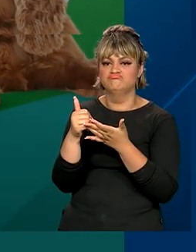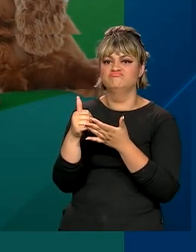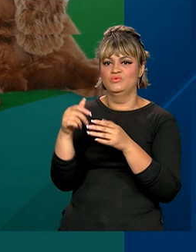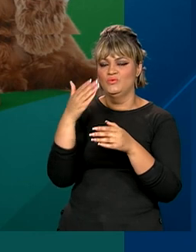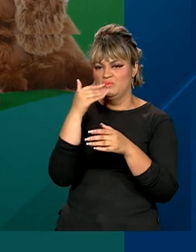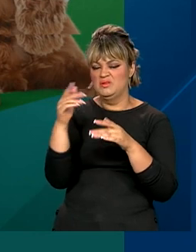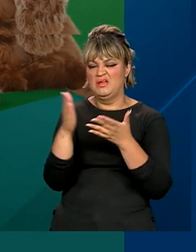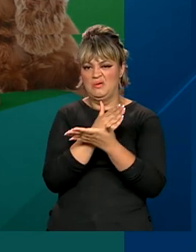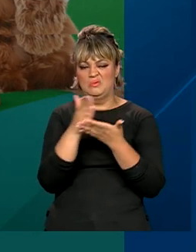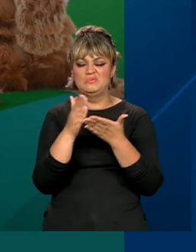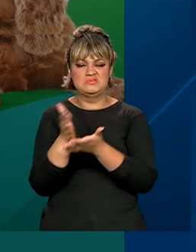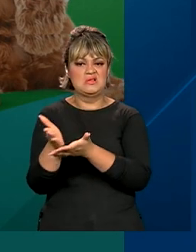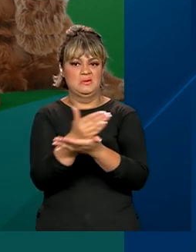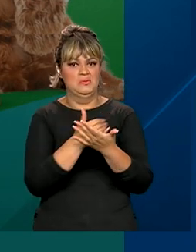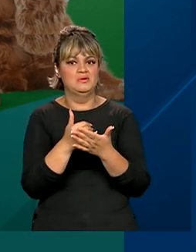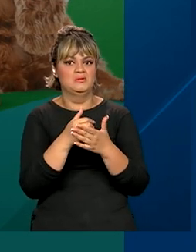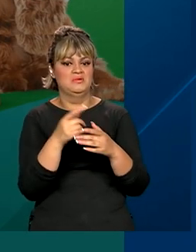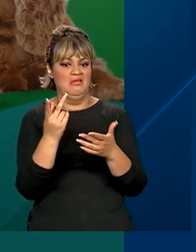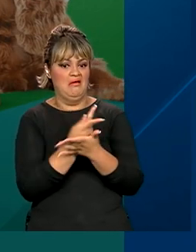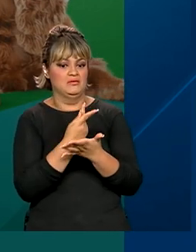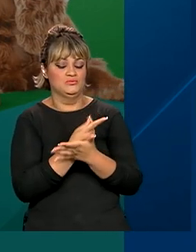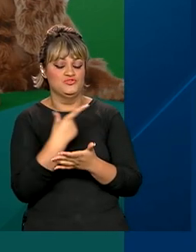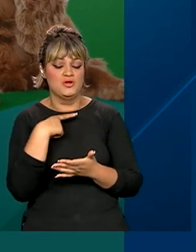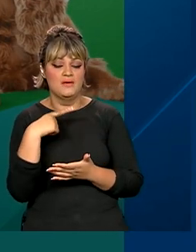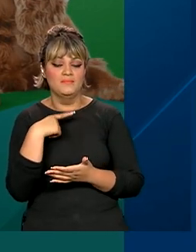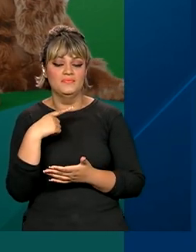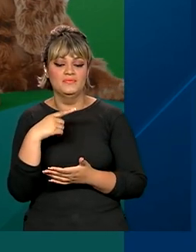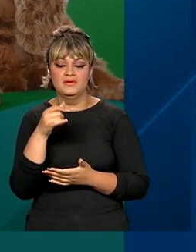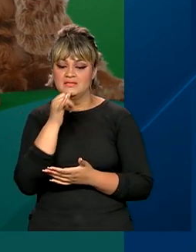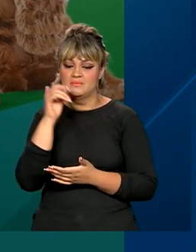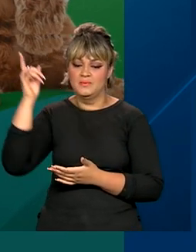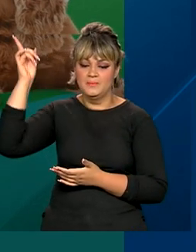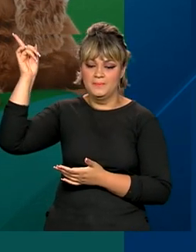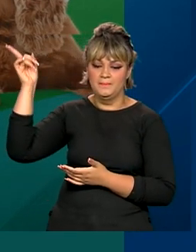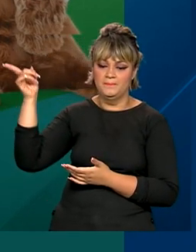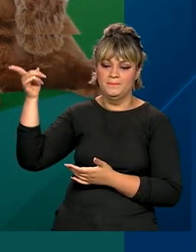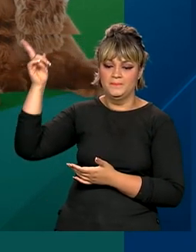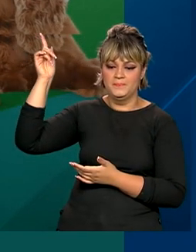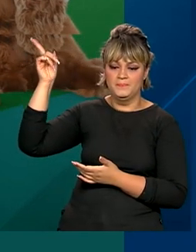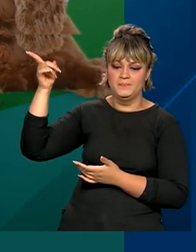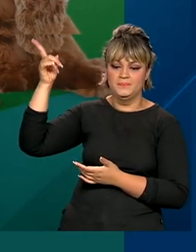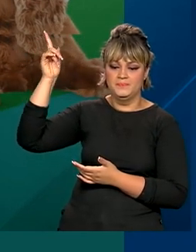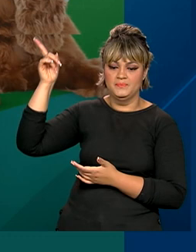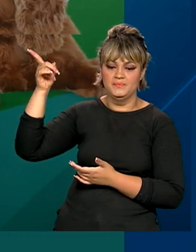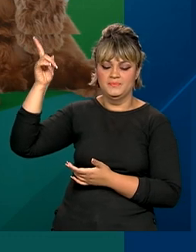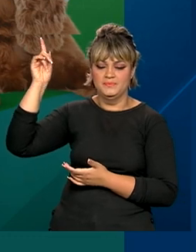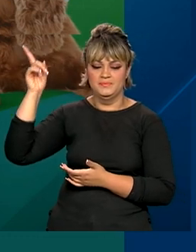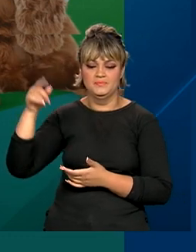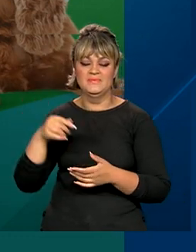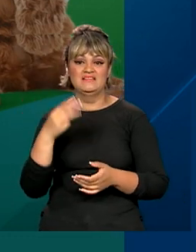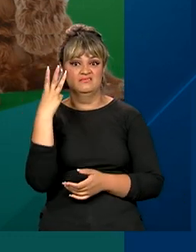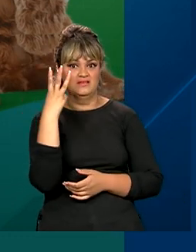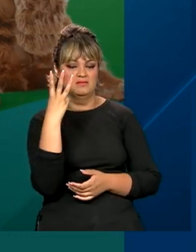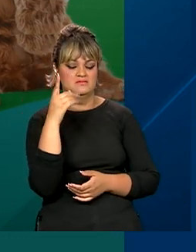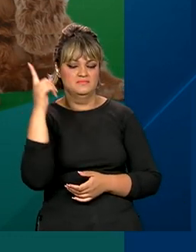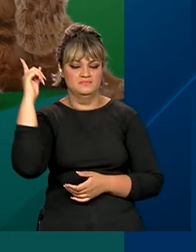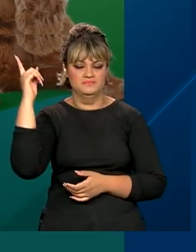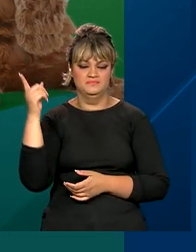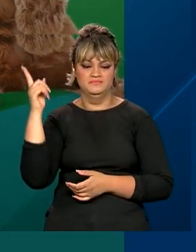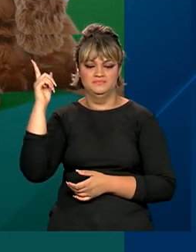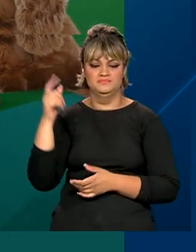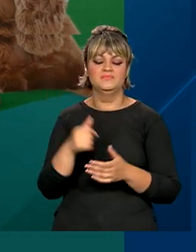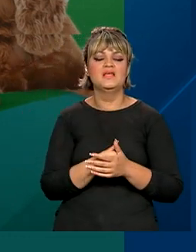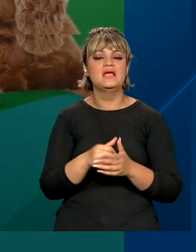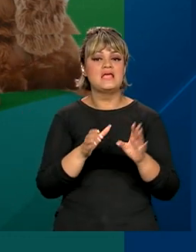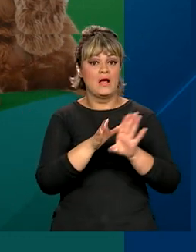Comércio e da casa de consumidores dessa vez abalas anunciou o processo de Recall de três lote bifinhos